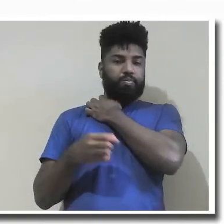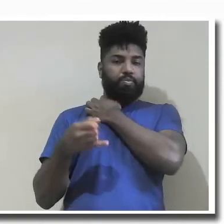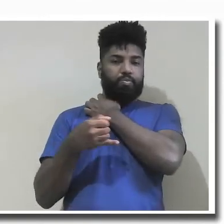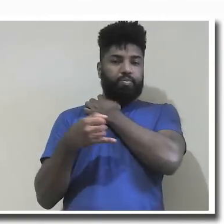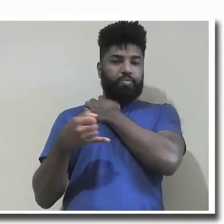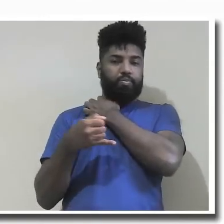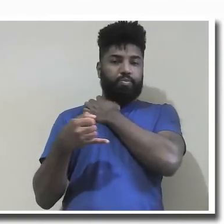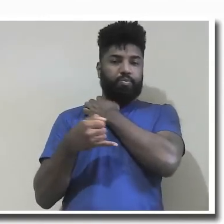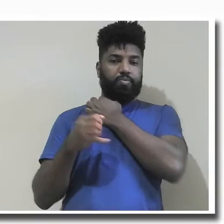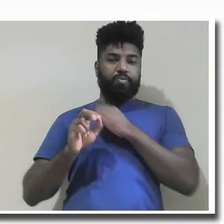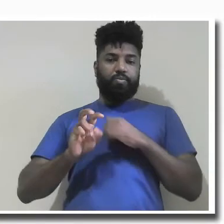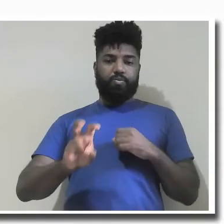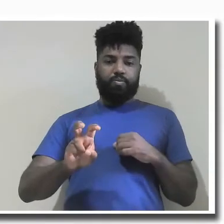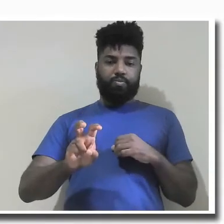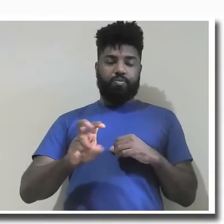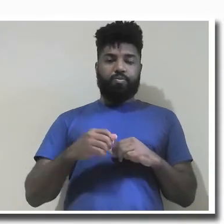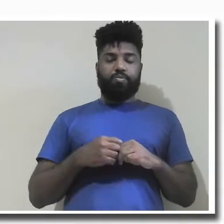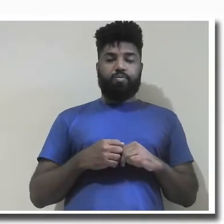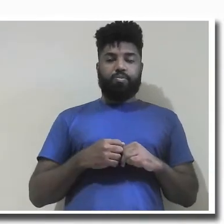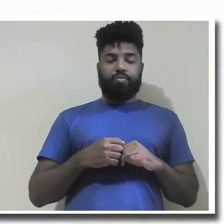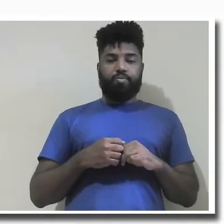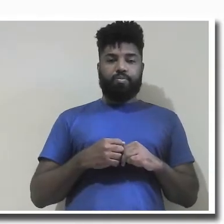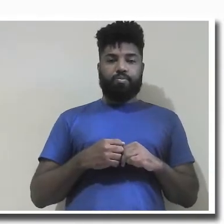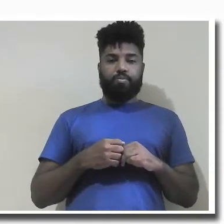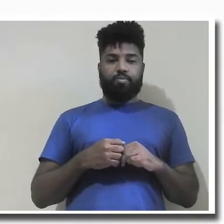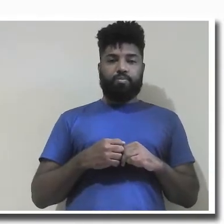menos 5